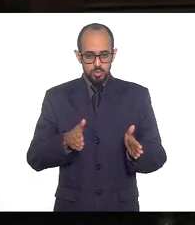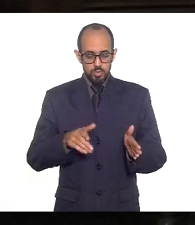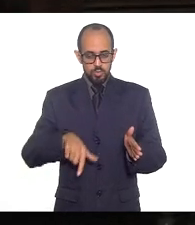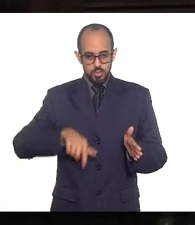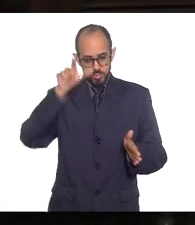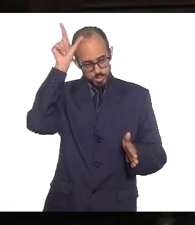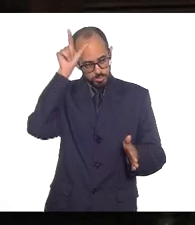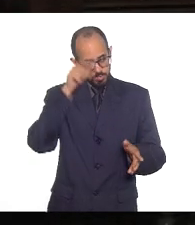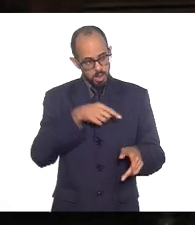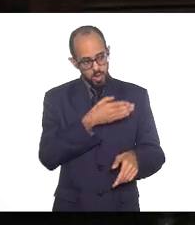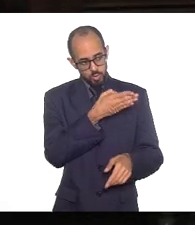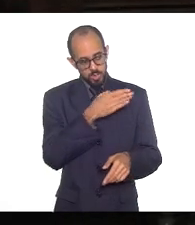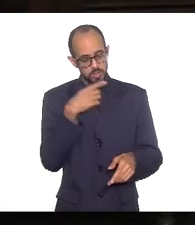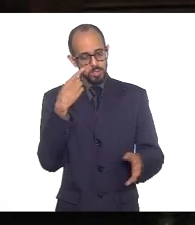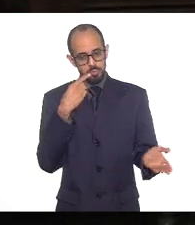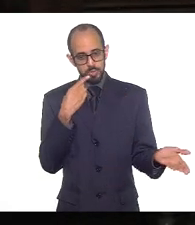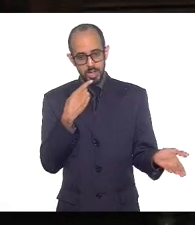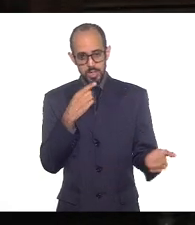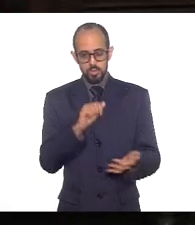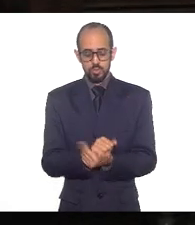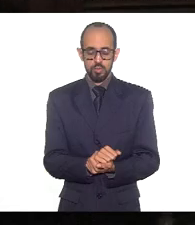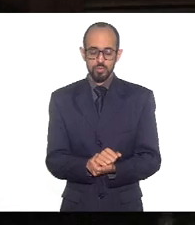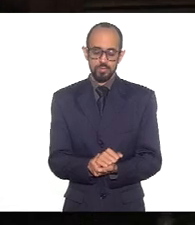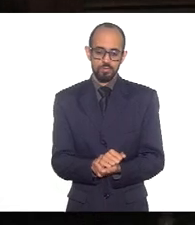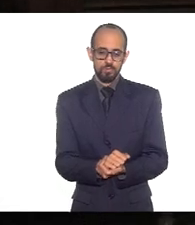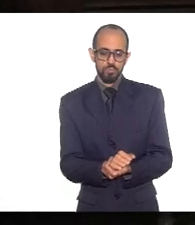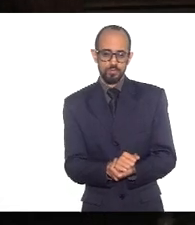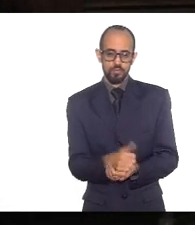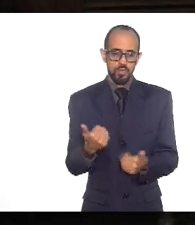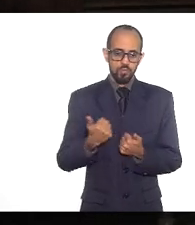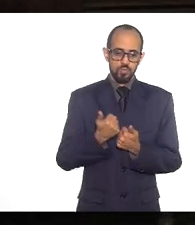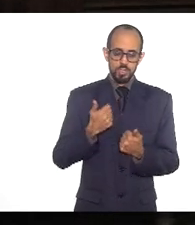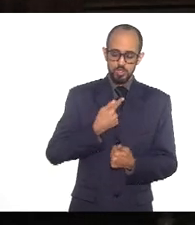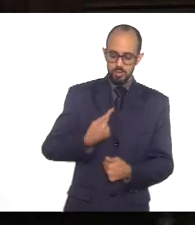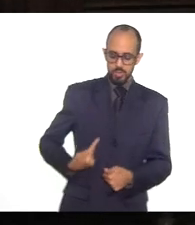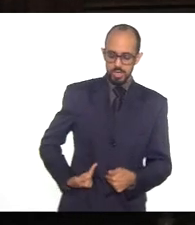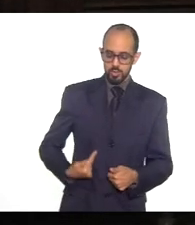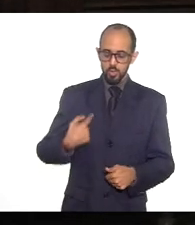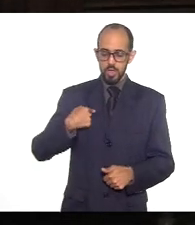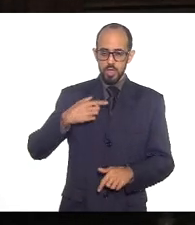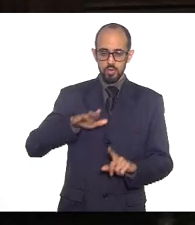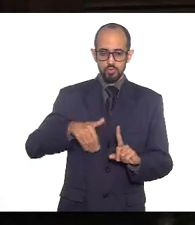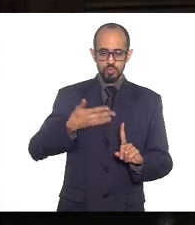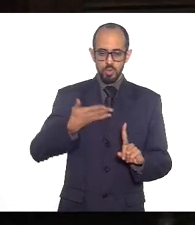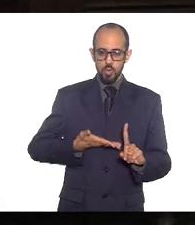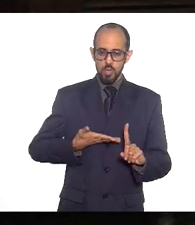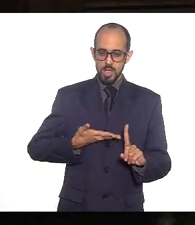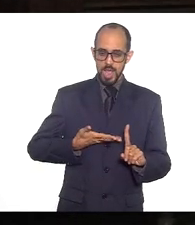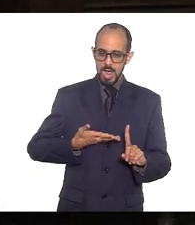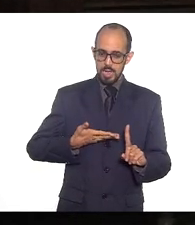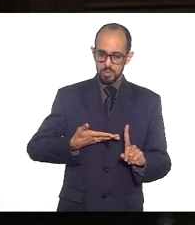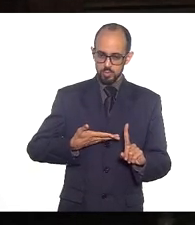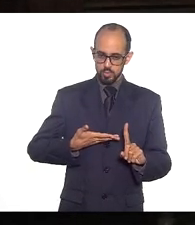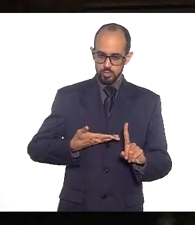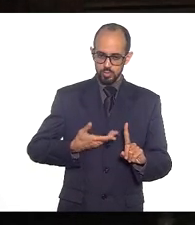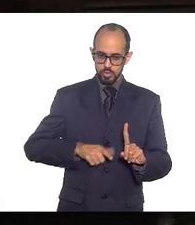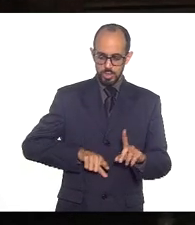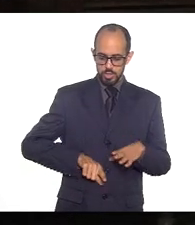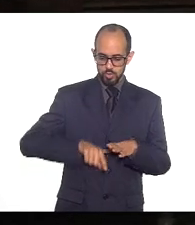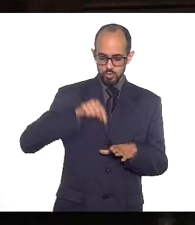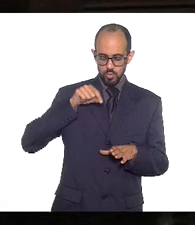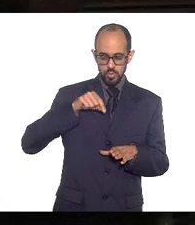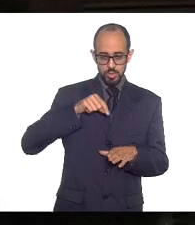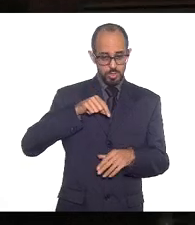Paulo o Deputado Luiz Paulo foi vice-governador eu tive a honra de ter sido escolhido